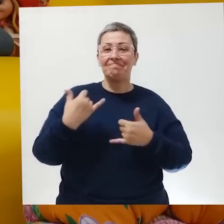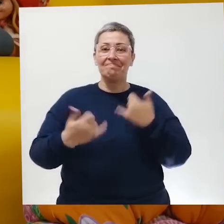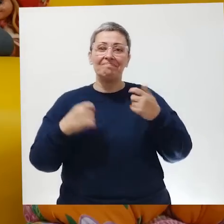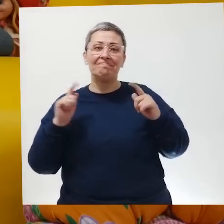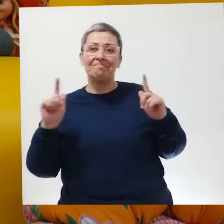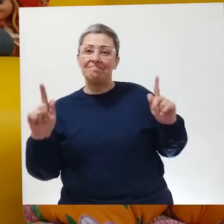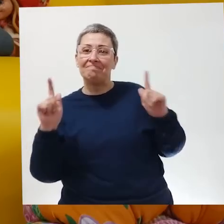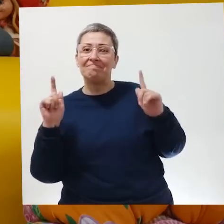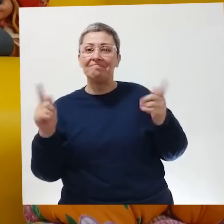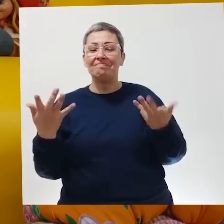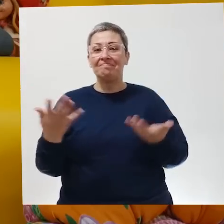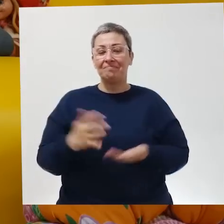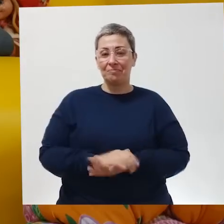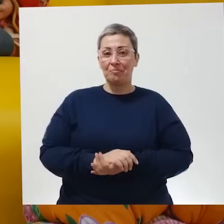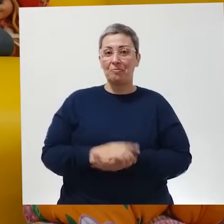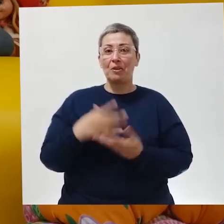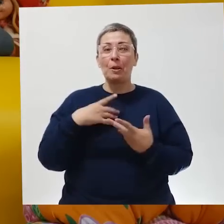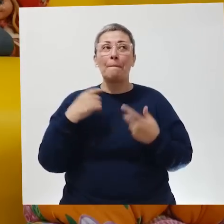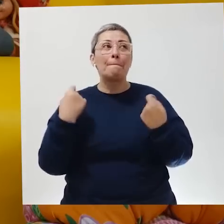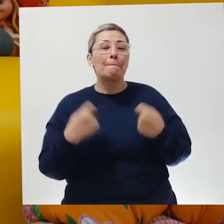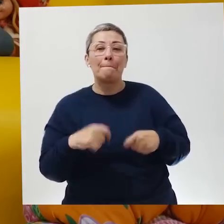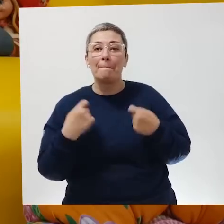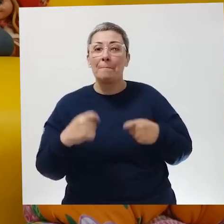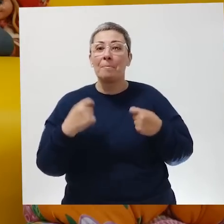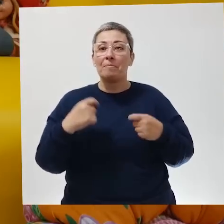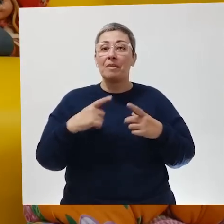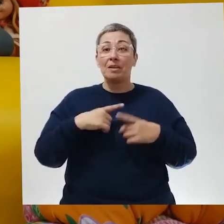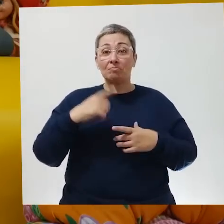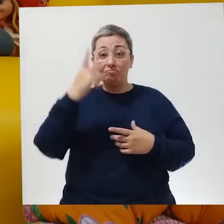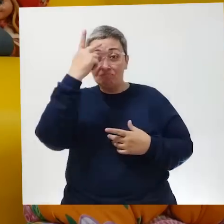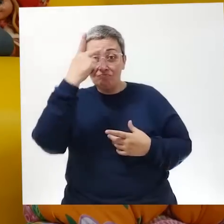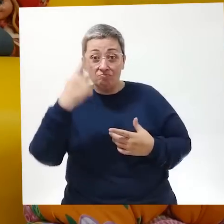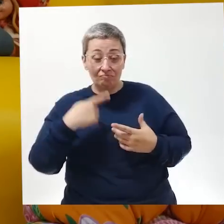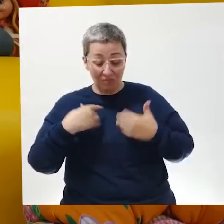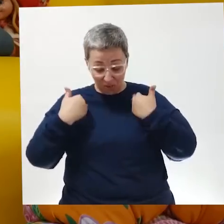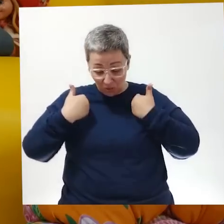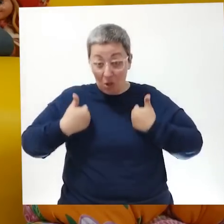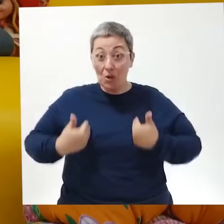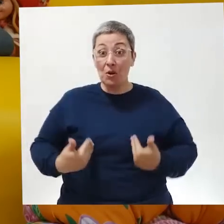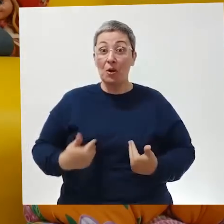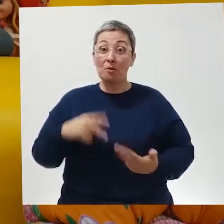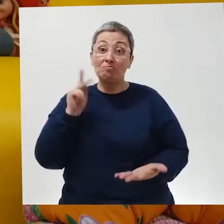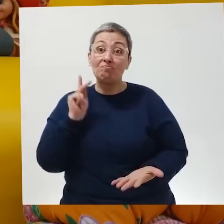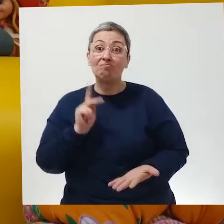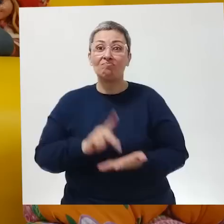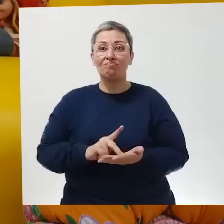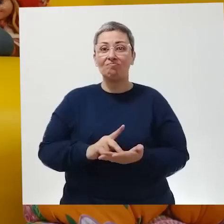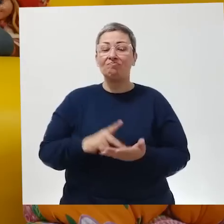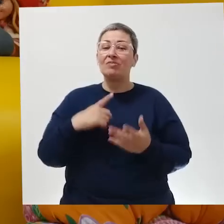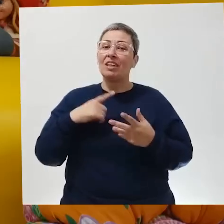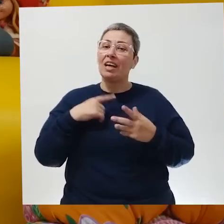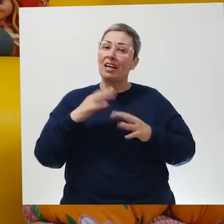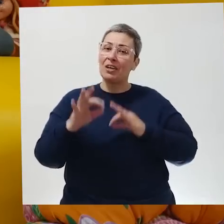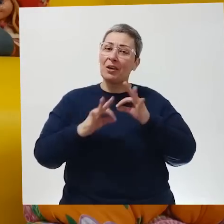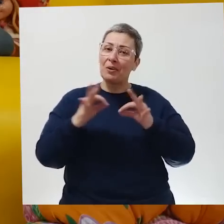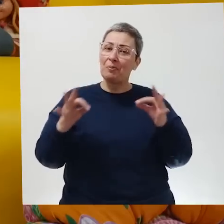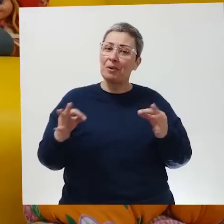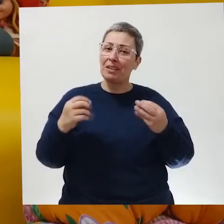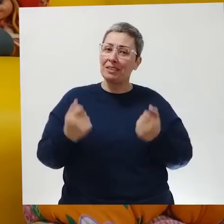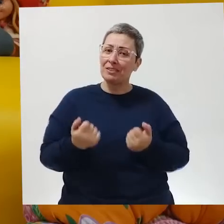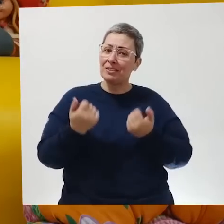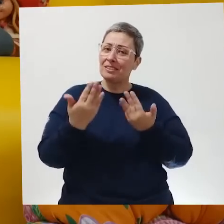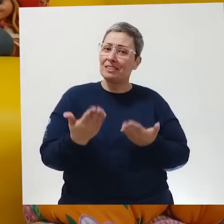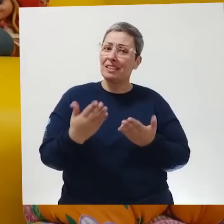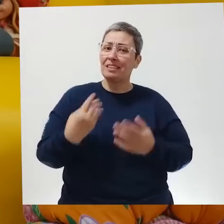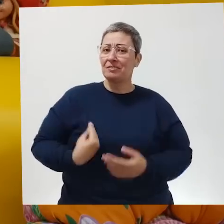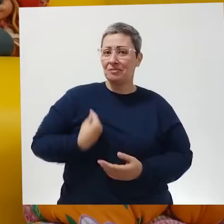nos divertir, temos que ser quem nós somos de verdade. Esse é o presente que a gente entrega para